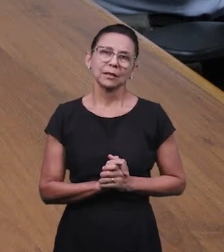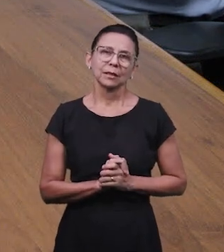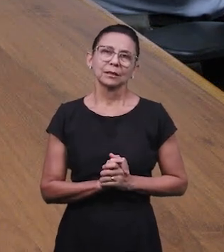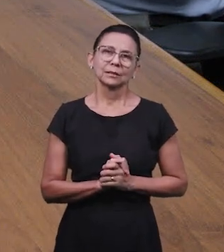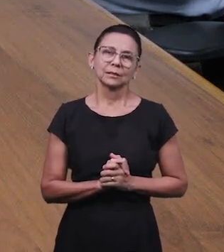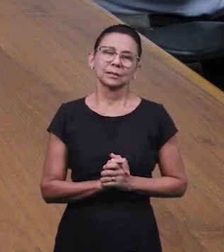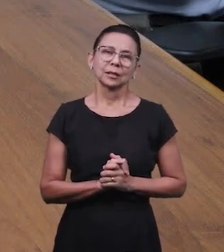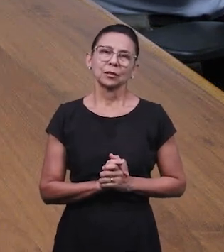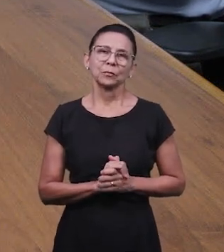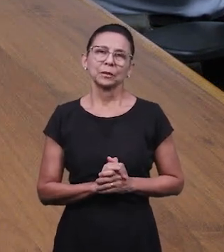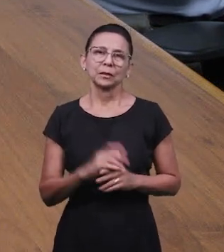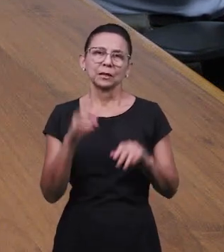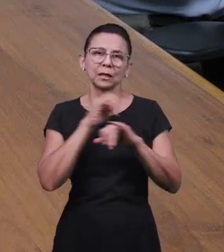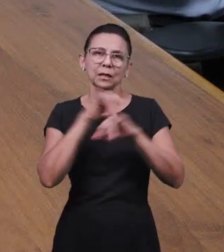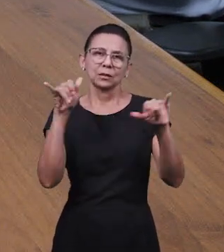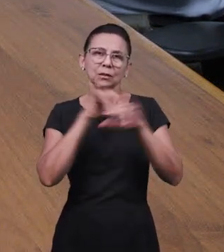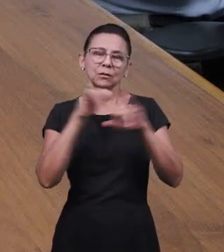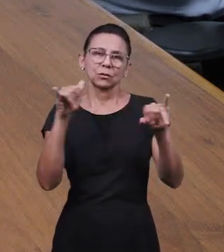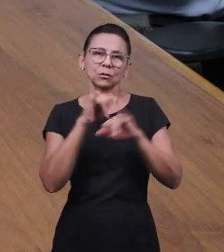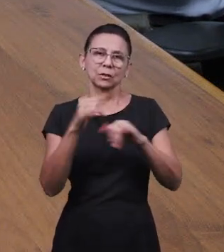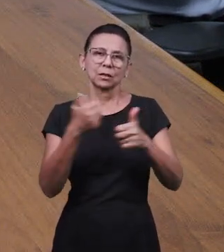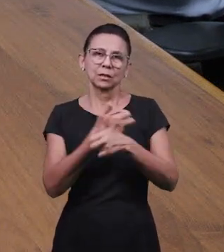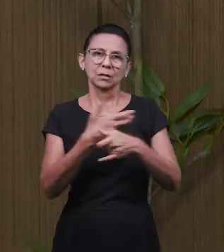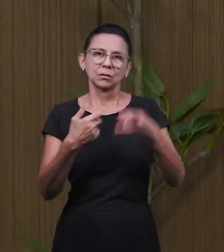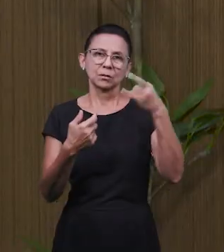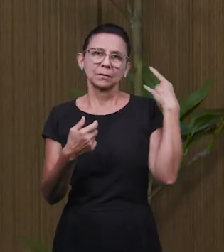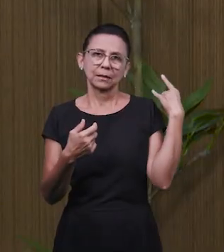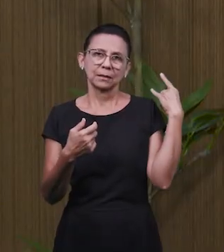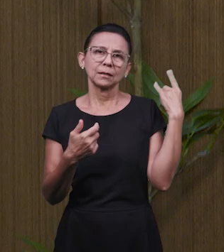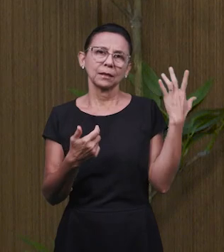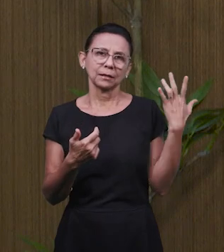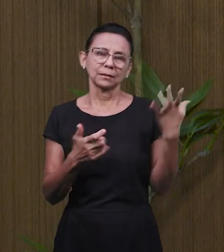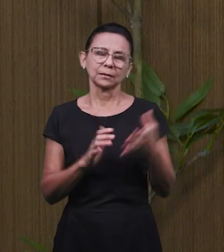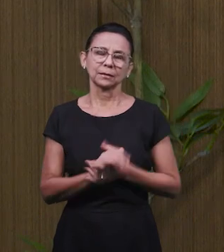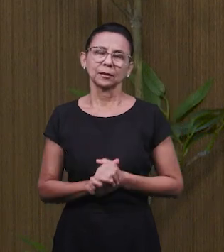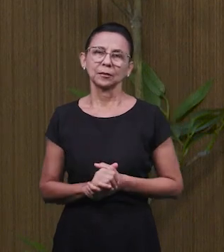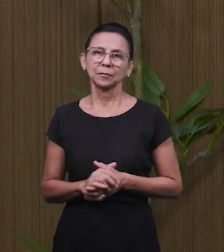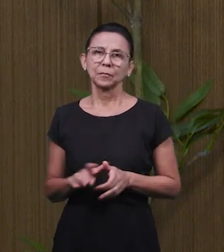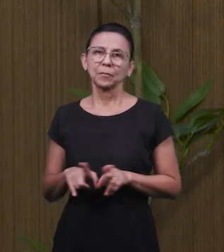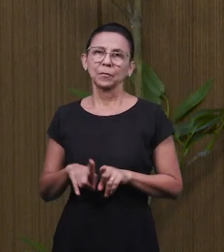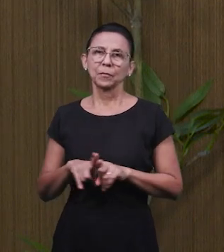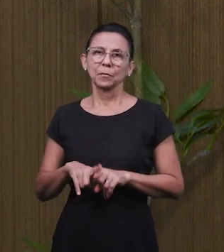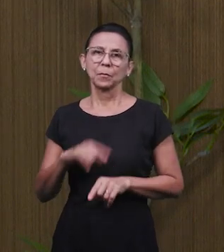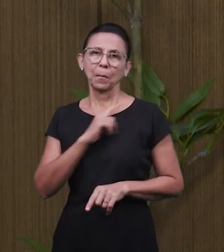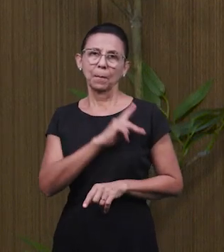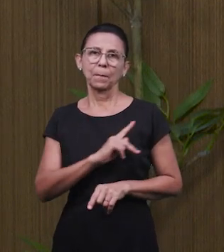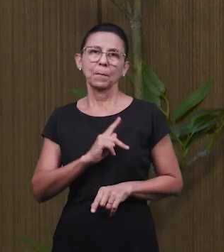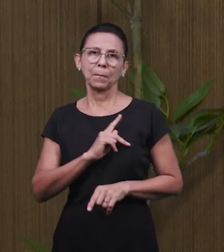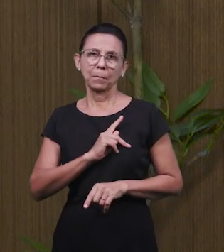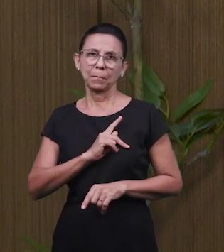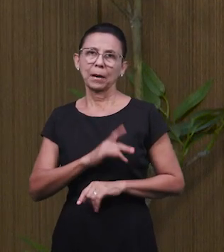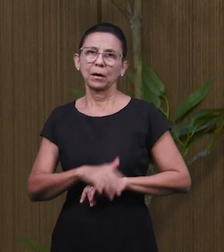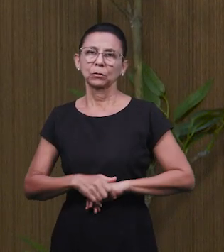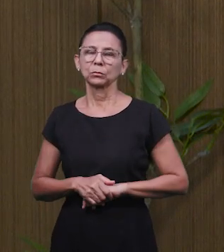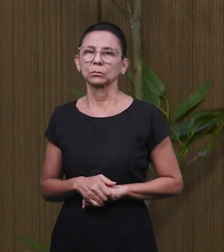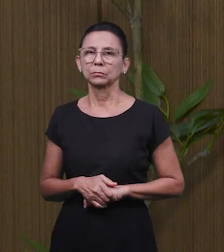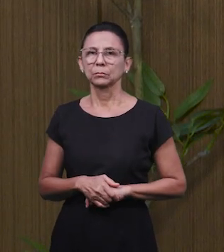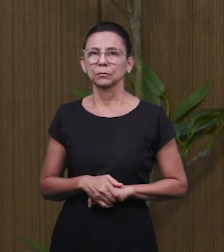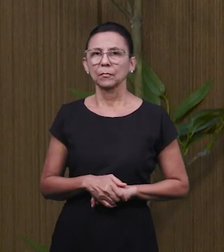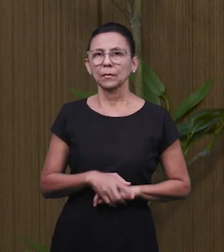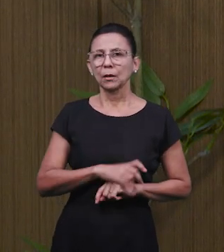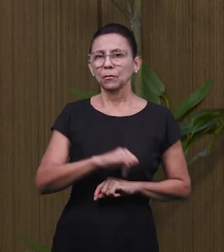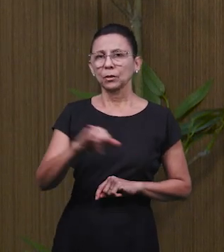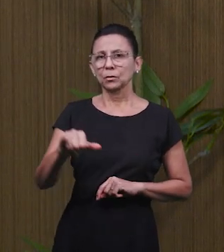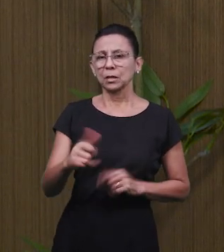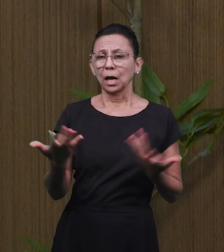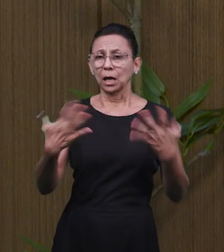o material, né? De ter em comum, vender as coisas em ter em comum. O apóstolo Paulo diz bem assim, quem não quiser trabalhar, também não